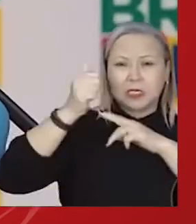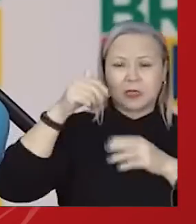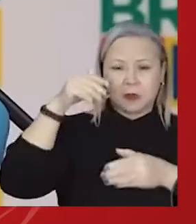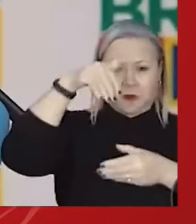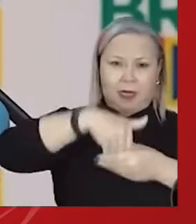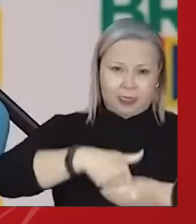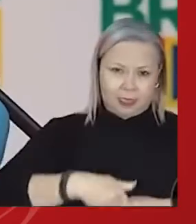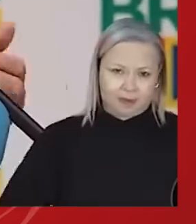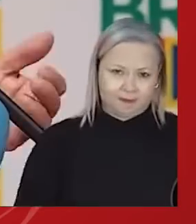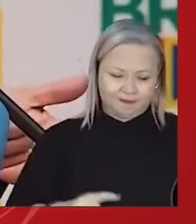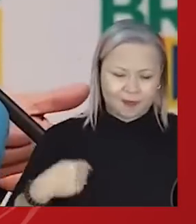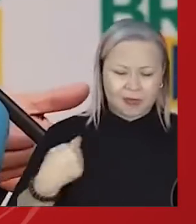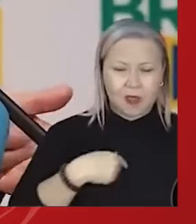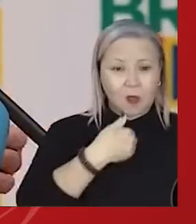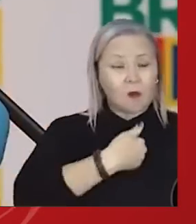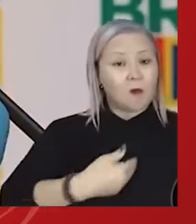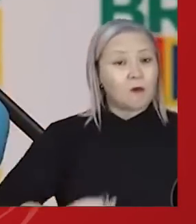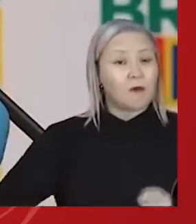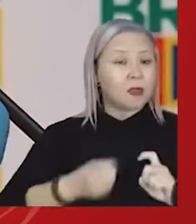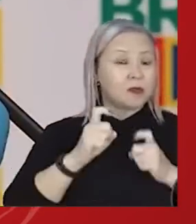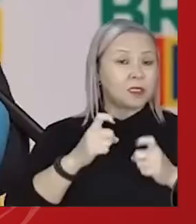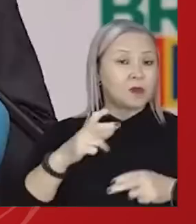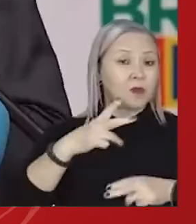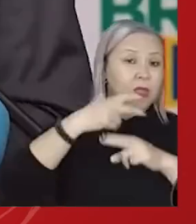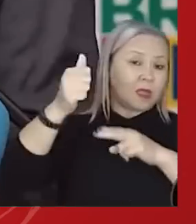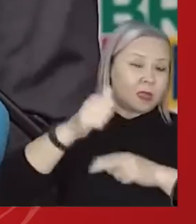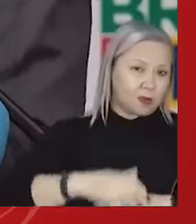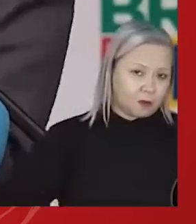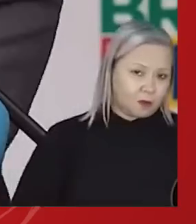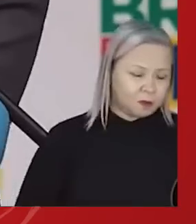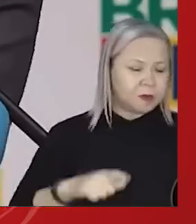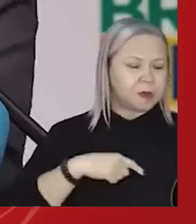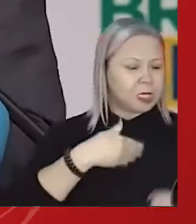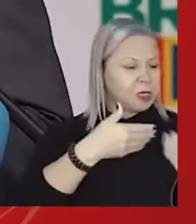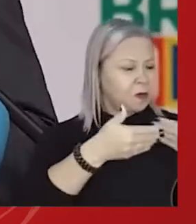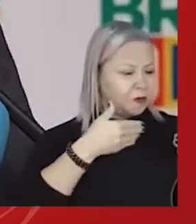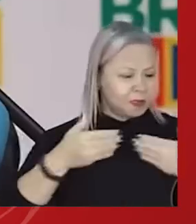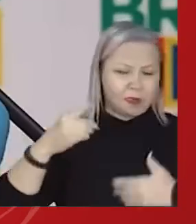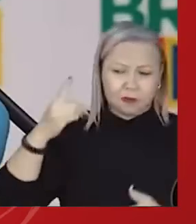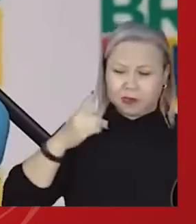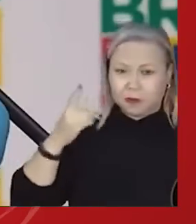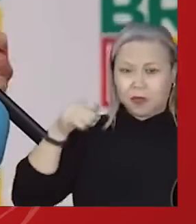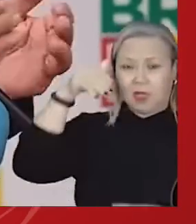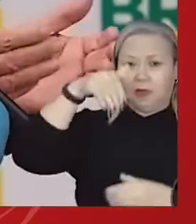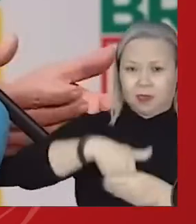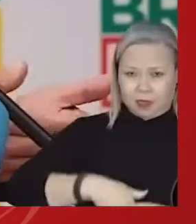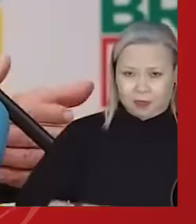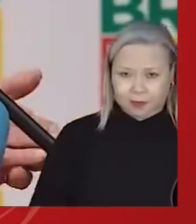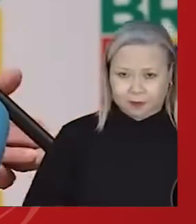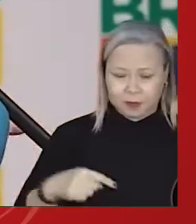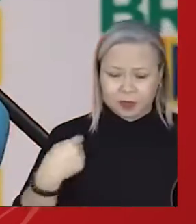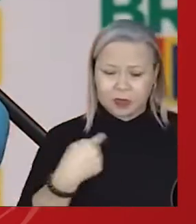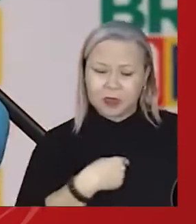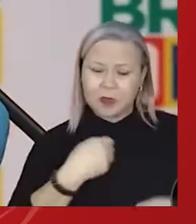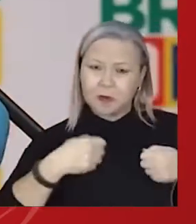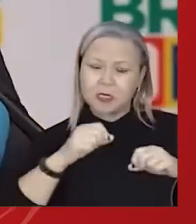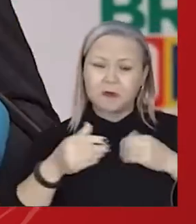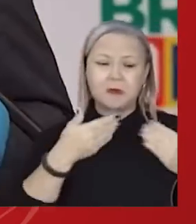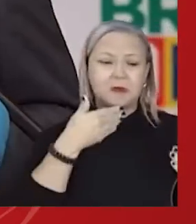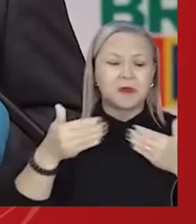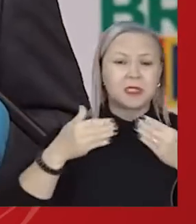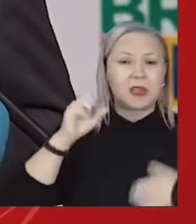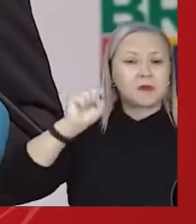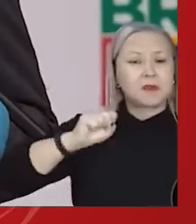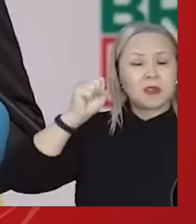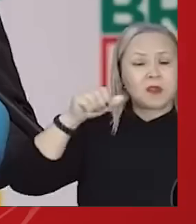eleição, a gente governa com quem ganhou. A gente tem que conversar com os deputados eleitos. A gente tem que conversar com os senadores